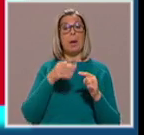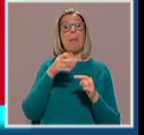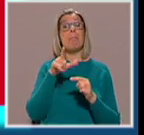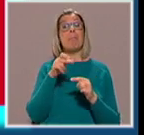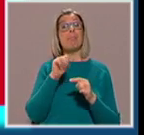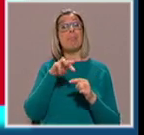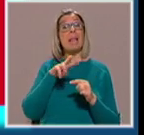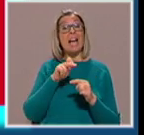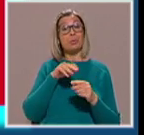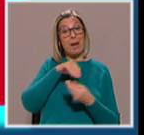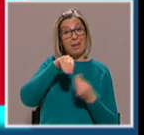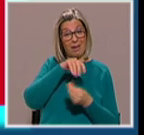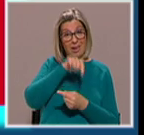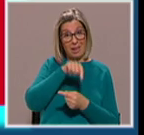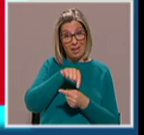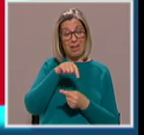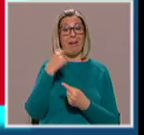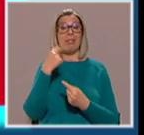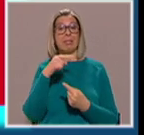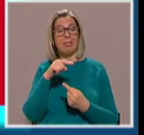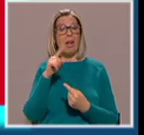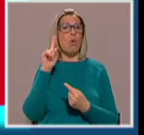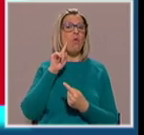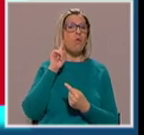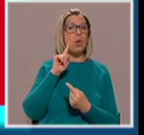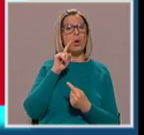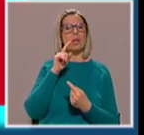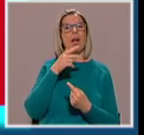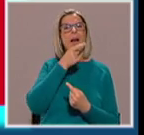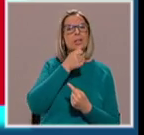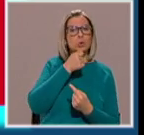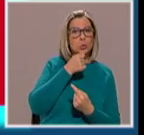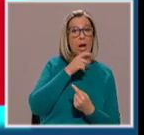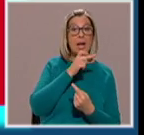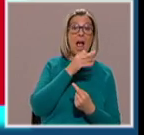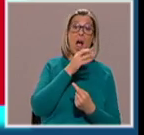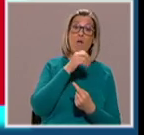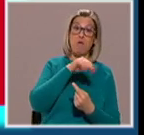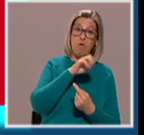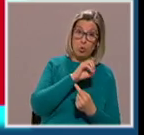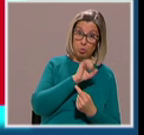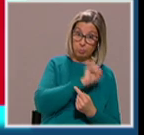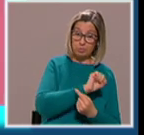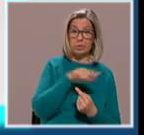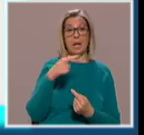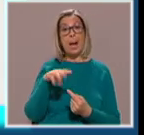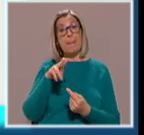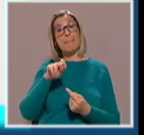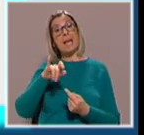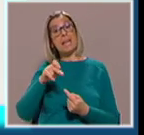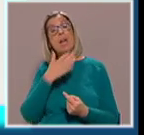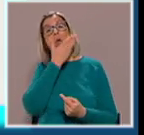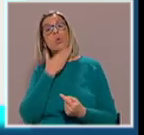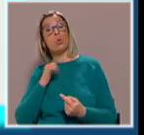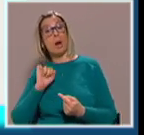plasma, observam-se alterações nos valores de glicose do Afonso e de colesterol da Maria. Após